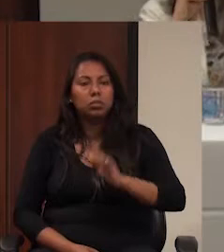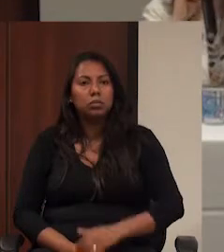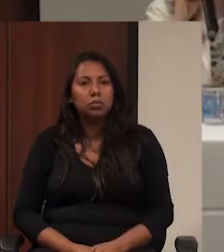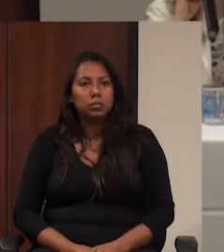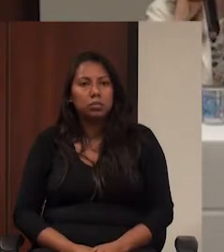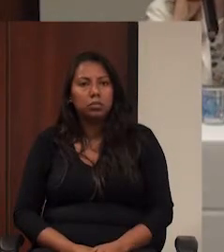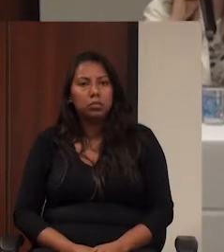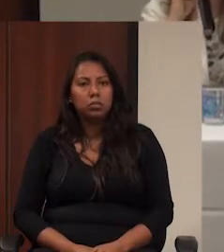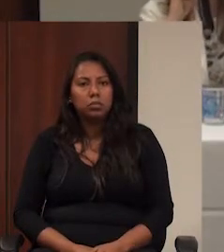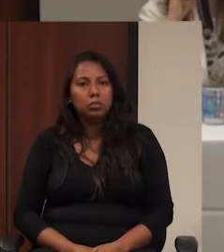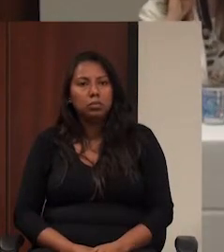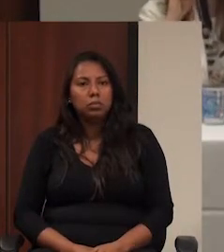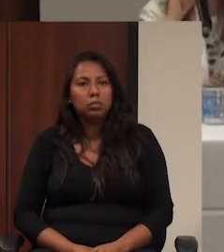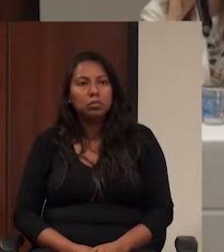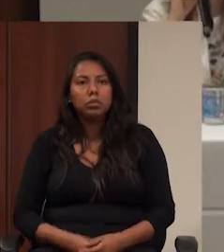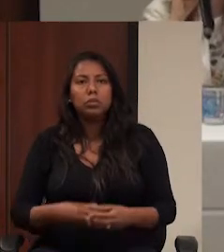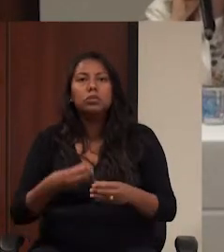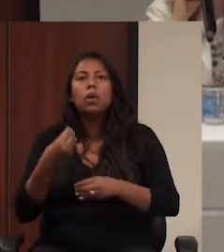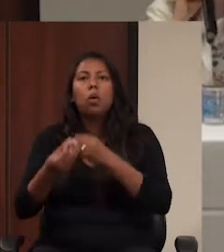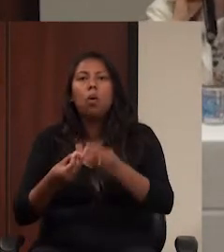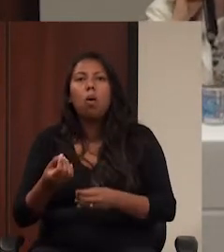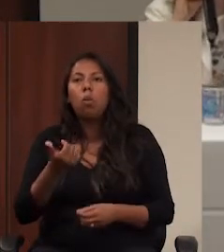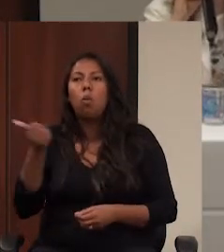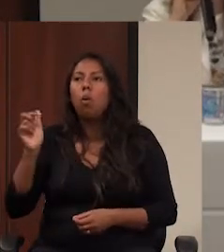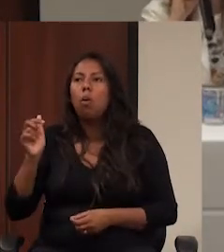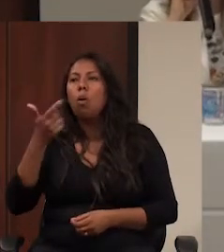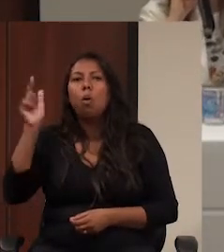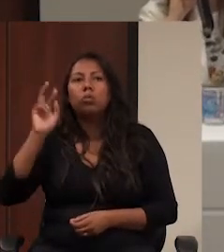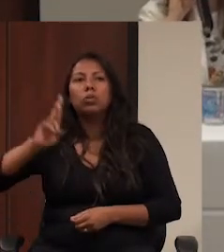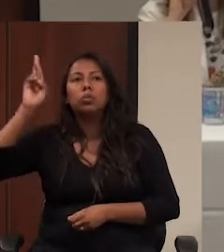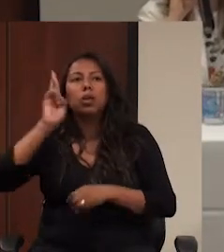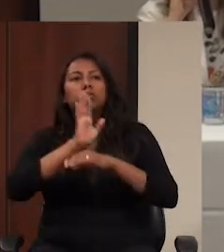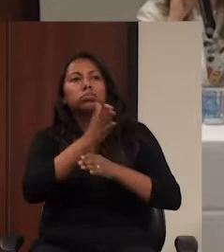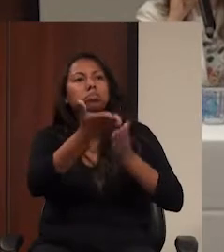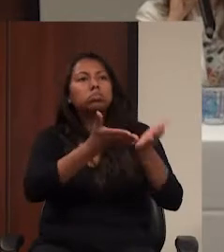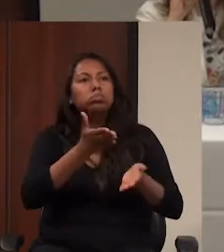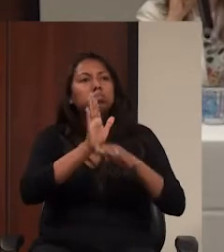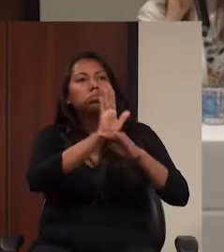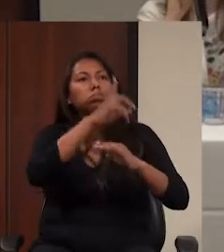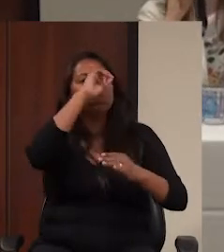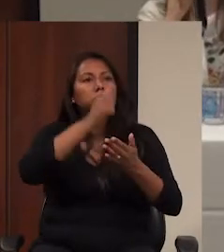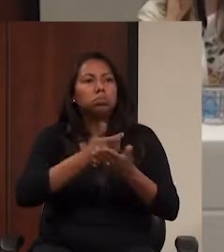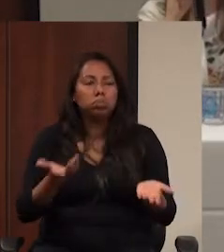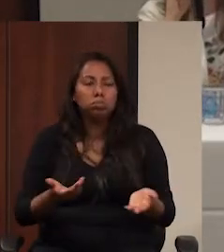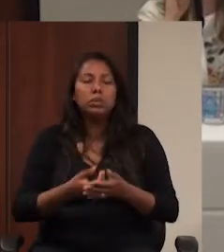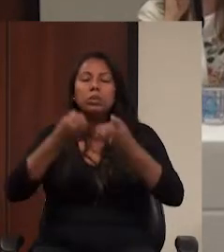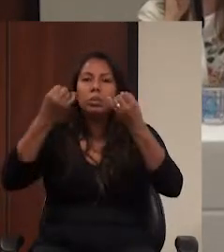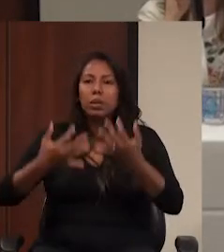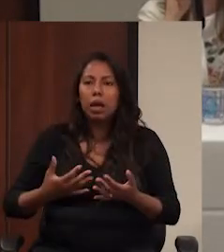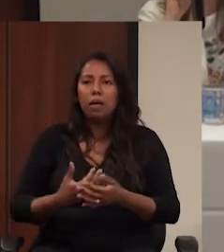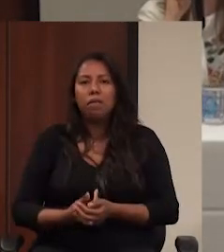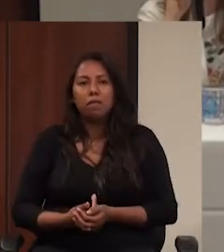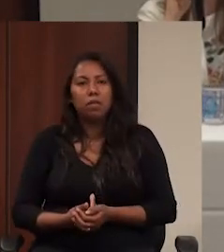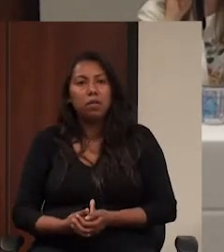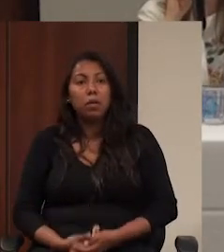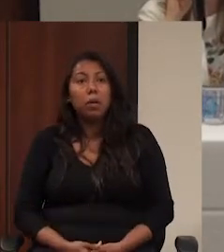trabalhando agora aqui, alternativas à curatela, princípios sobre a tomada de decisão apoiada. Então, eles partiam do pressuposto que o quê? Curatela era baseada